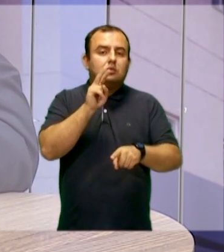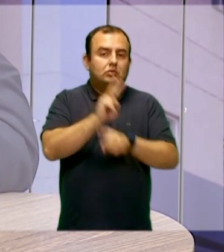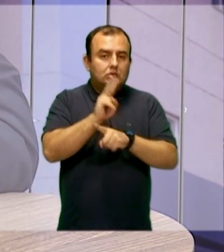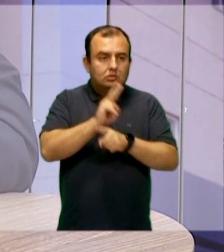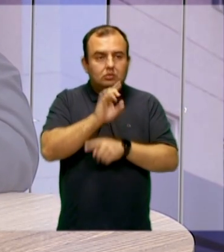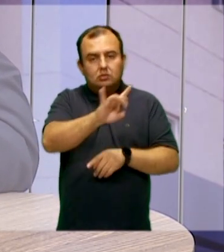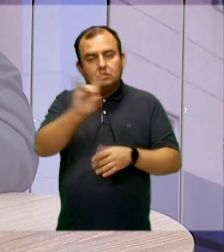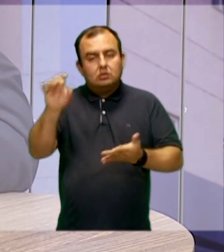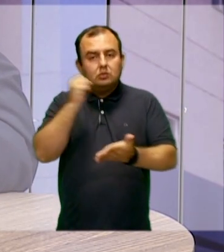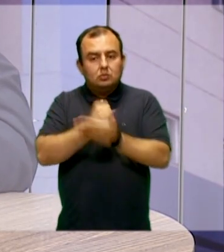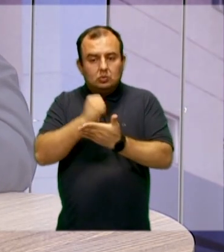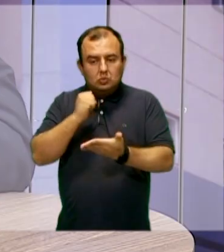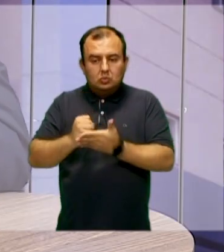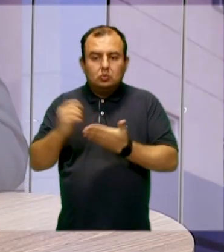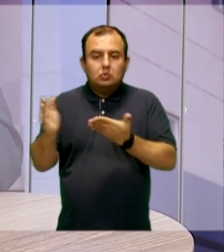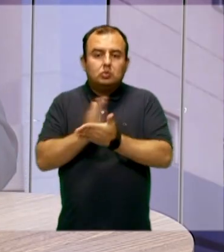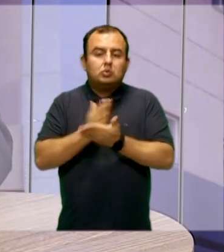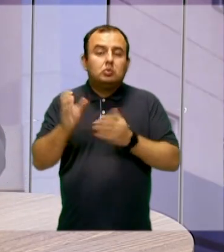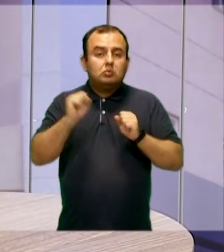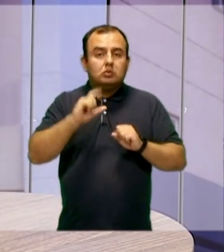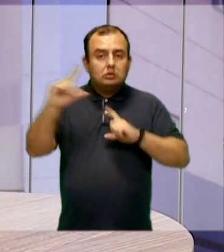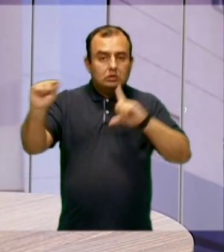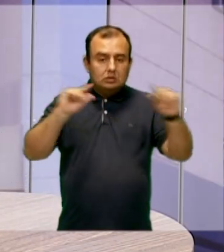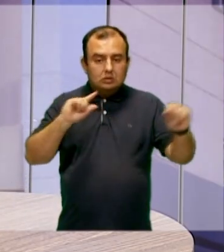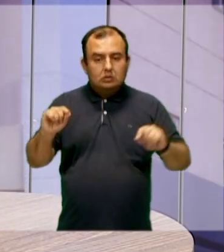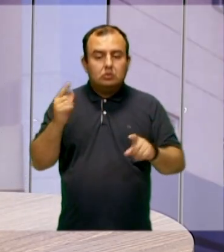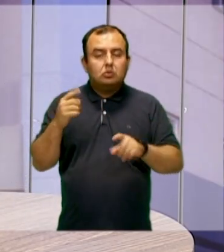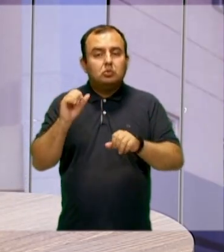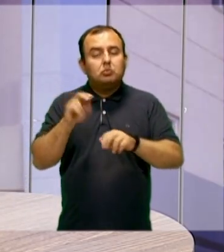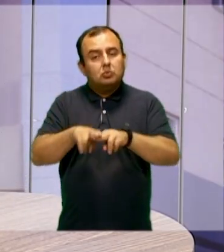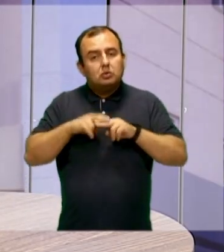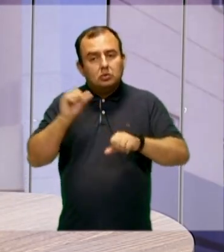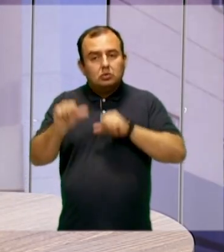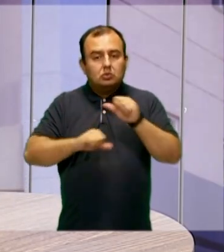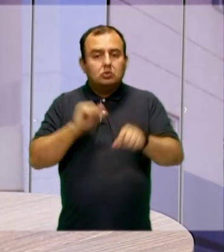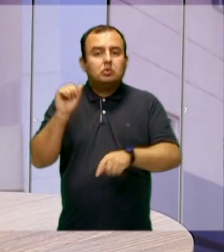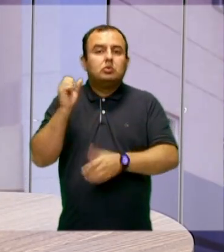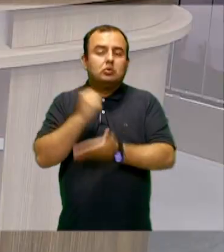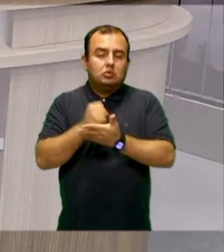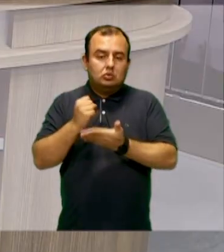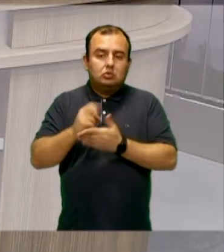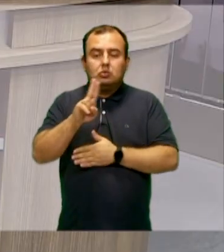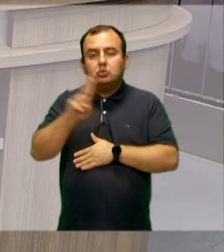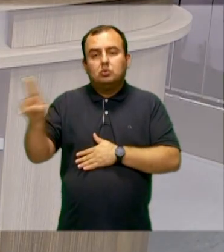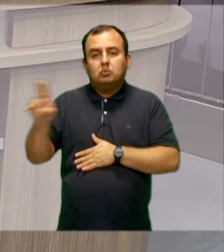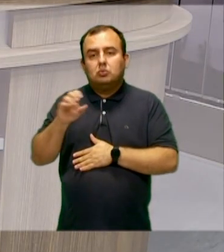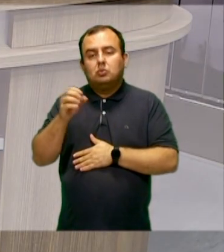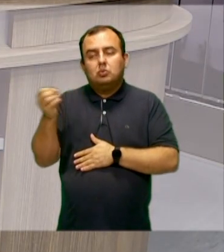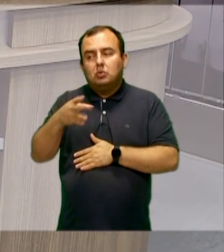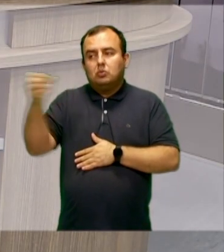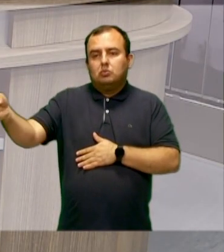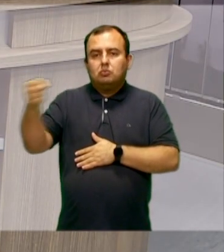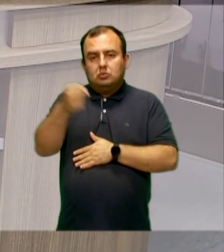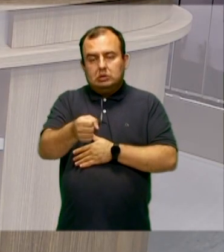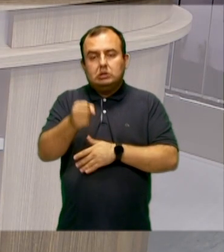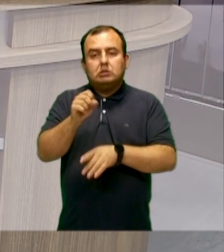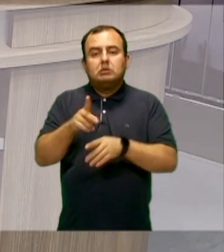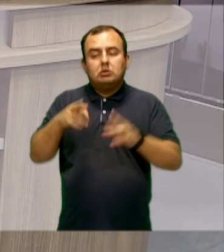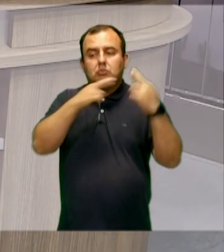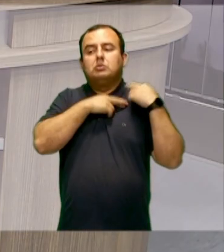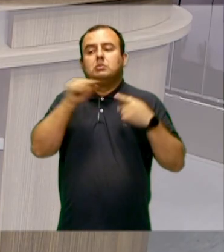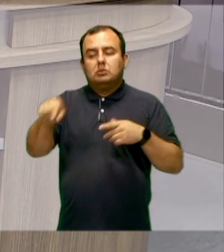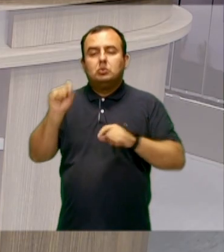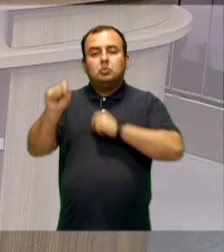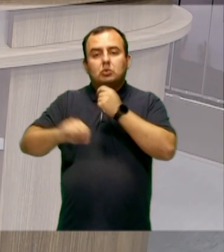contrato, alguns podem ter saído, né, que houve uma troca de gestão, aí você tem que nomear alguém e você tem que passar quais são as responsabilidades dessa